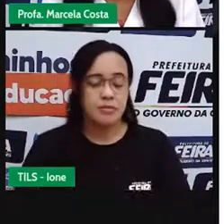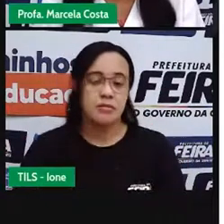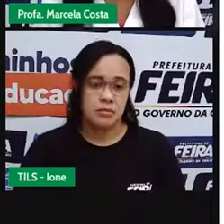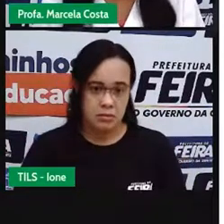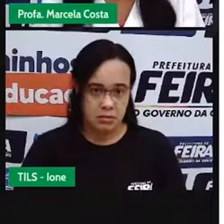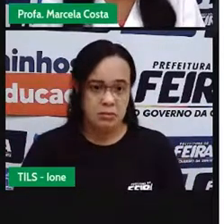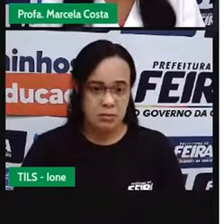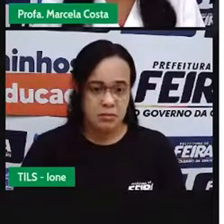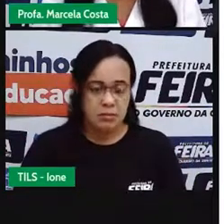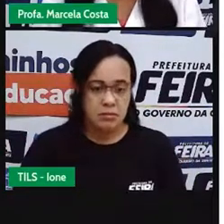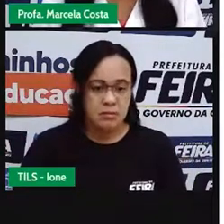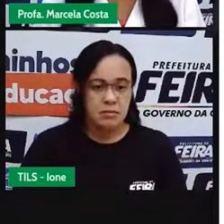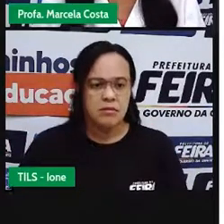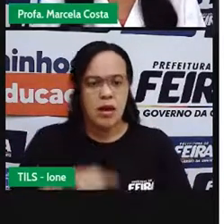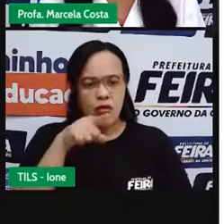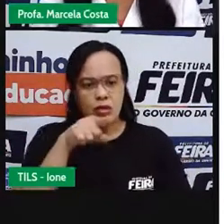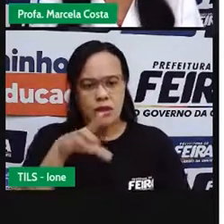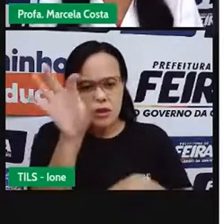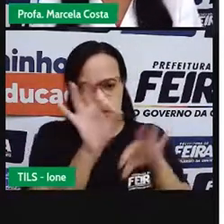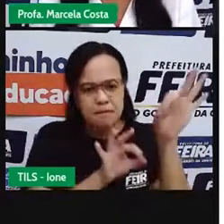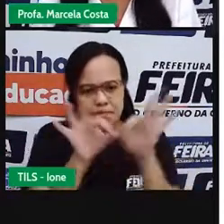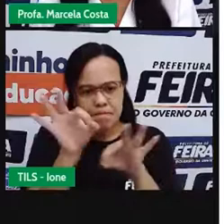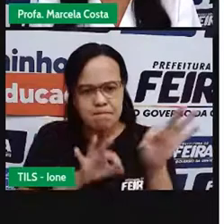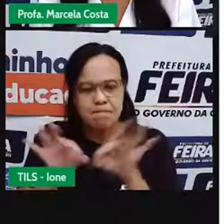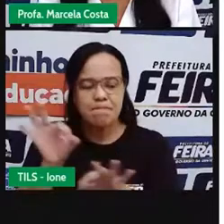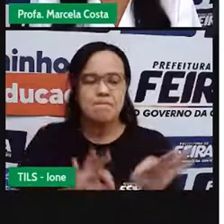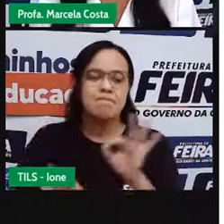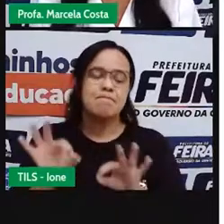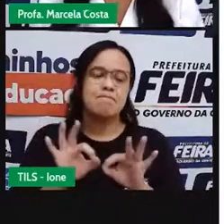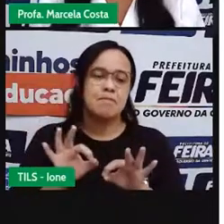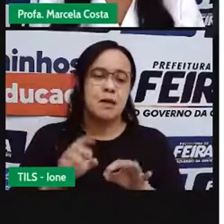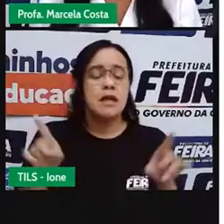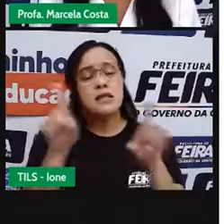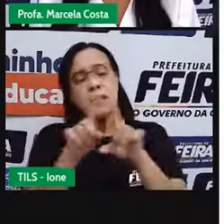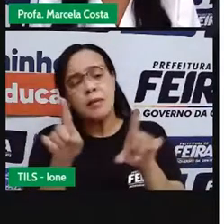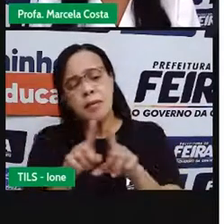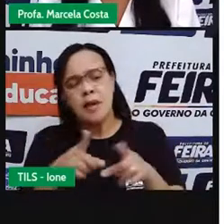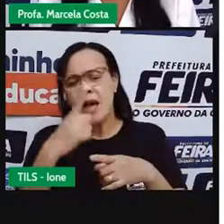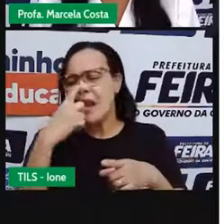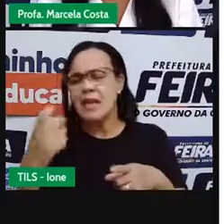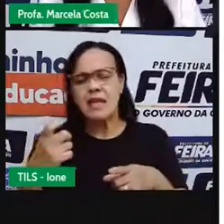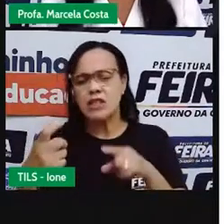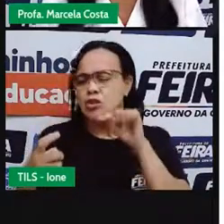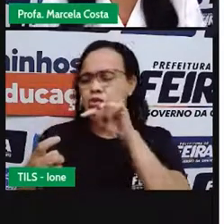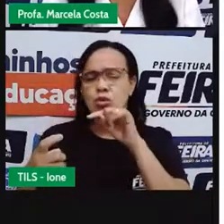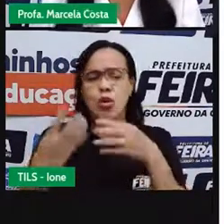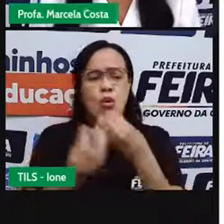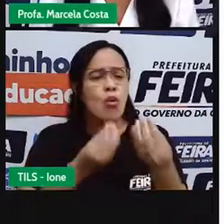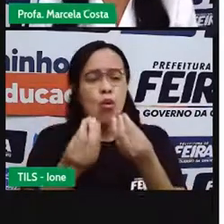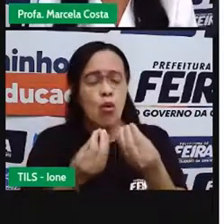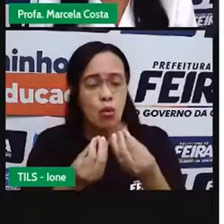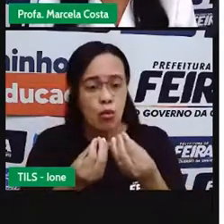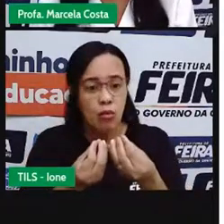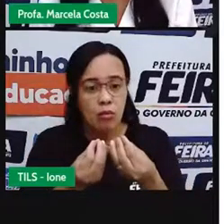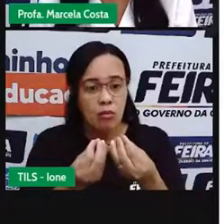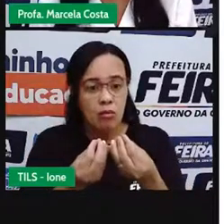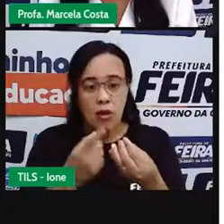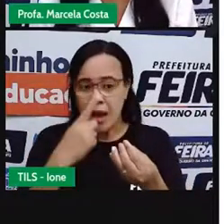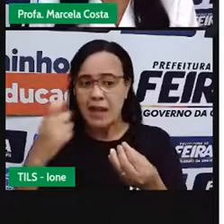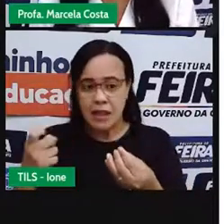gente pode fazer, né, com o lixo? Como a gente pode identificar o que é lixo e o que não é